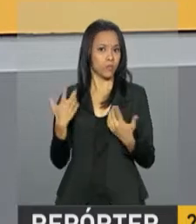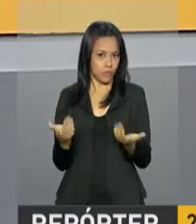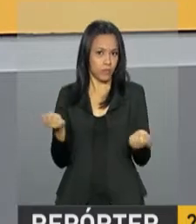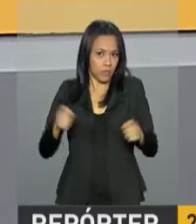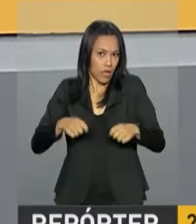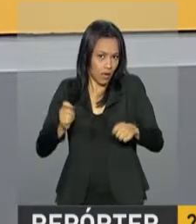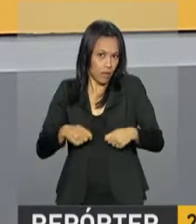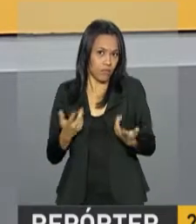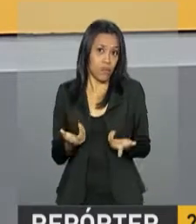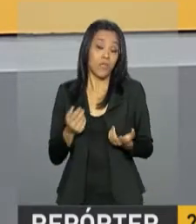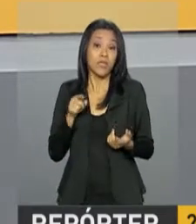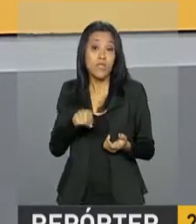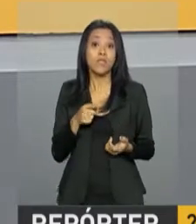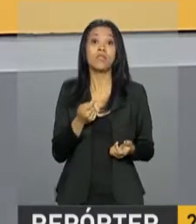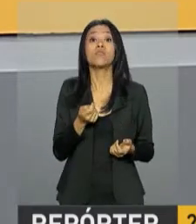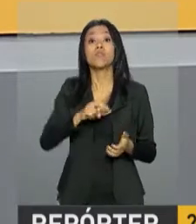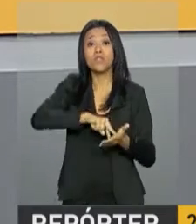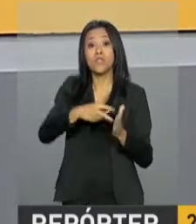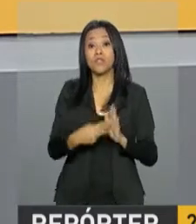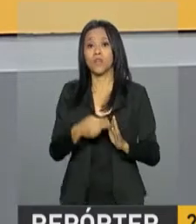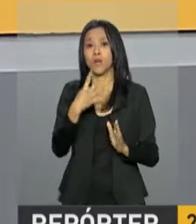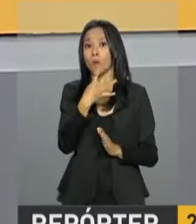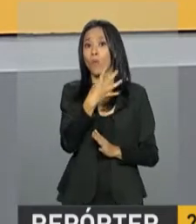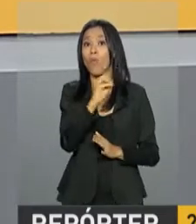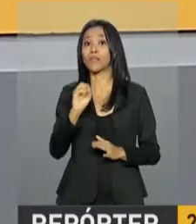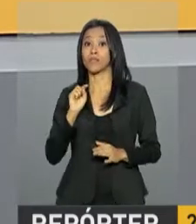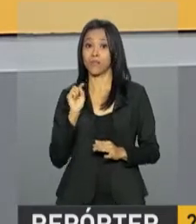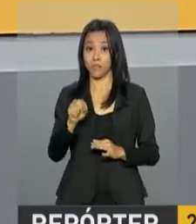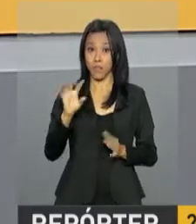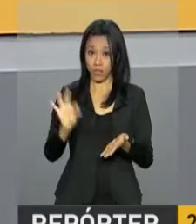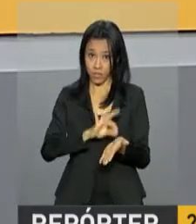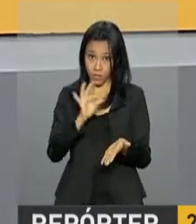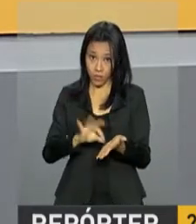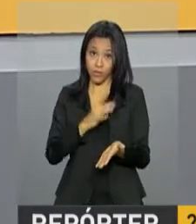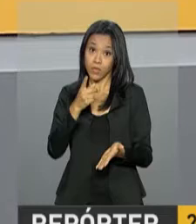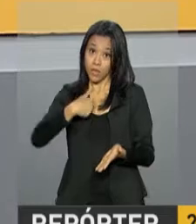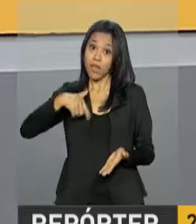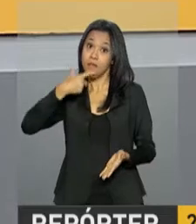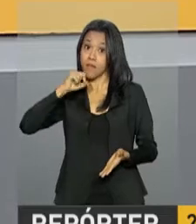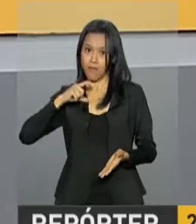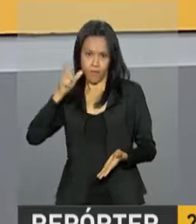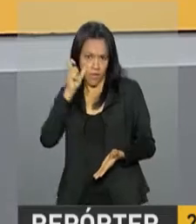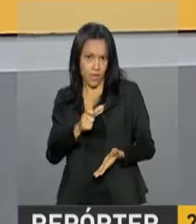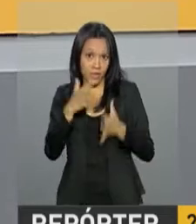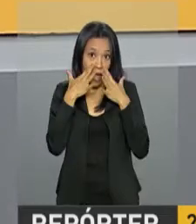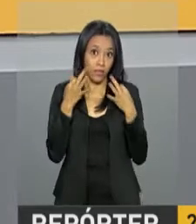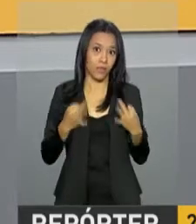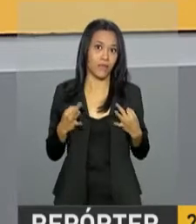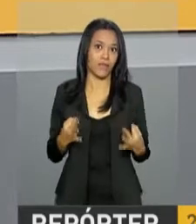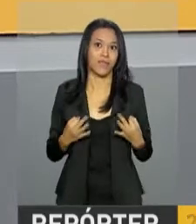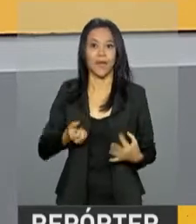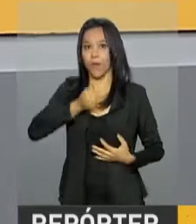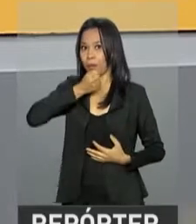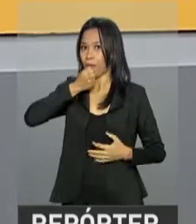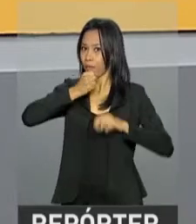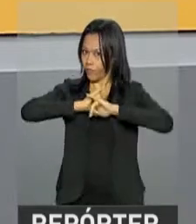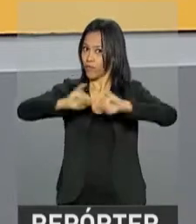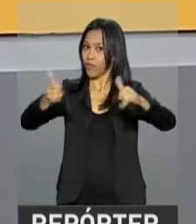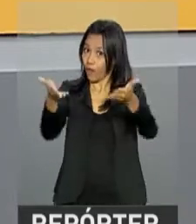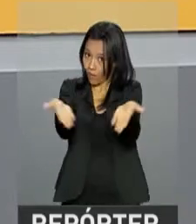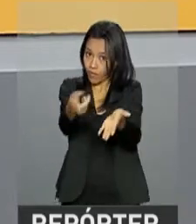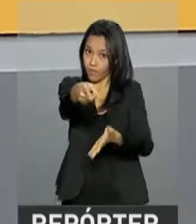isso representou quase 400 mil inscrições e os interessados devem ficar atentos ao recado da repórter gabriela